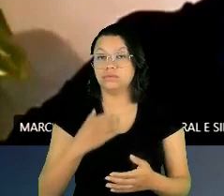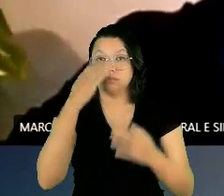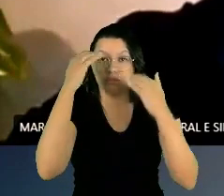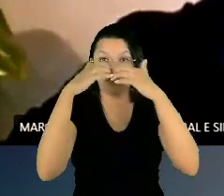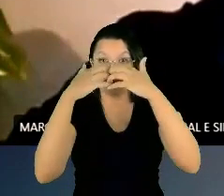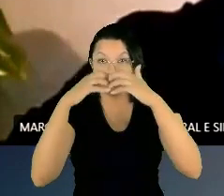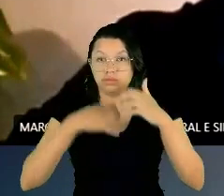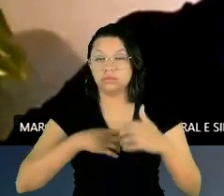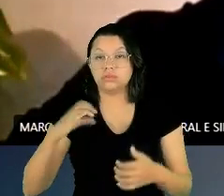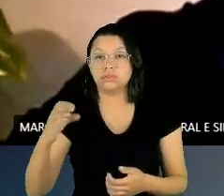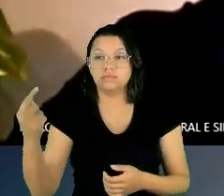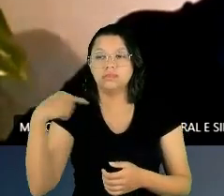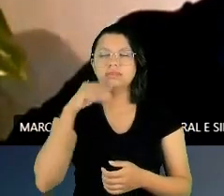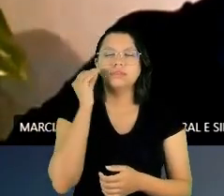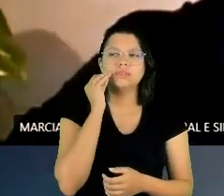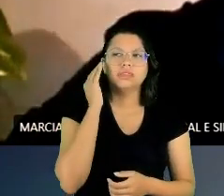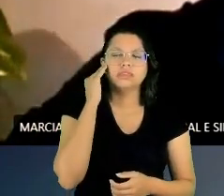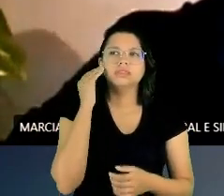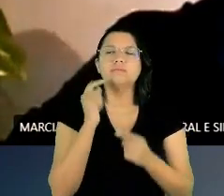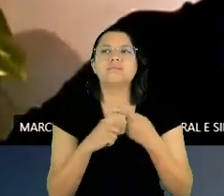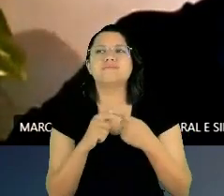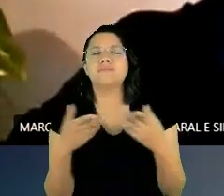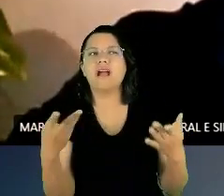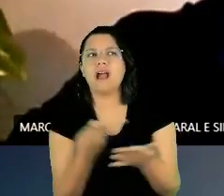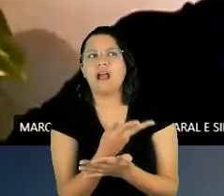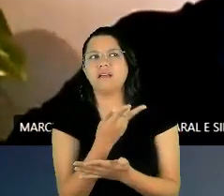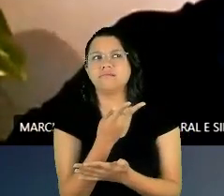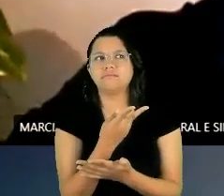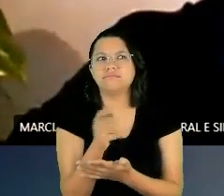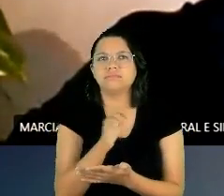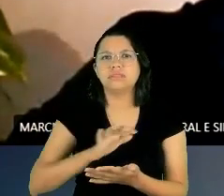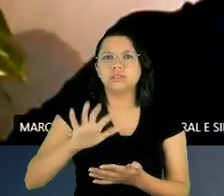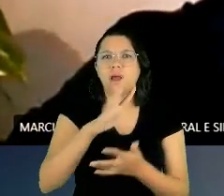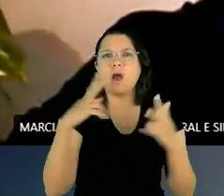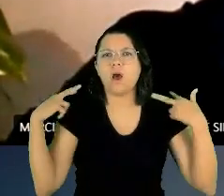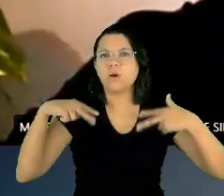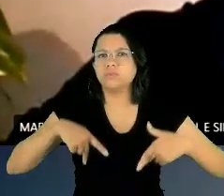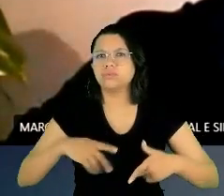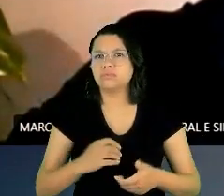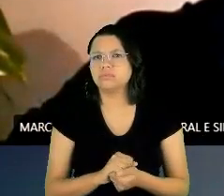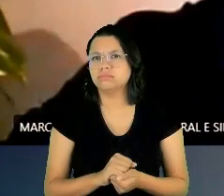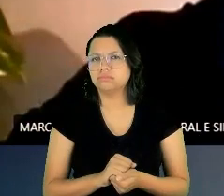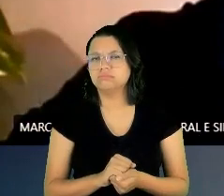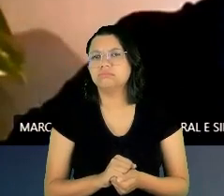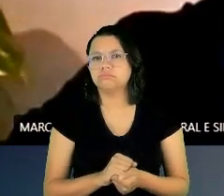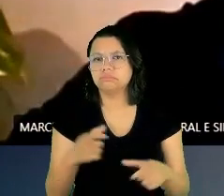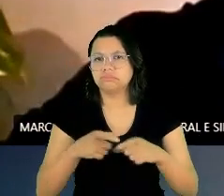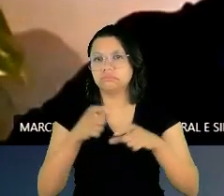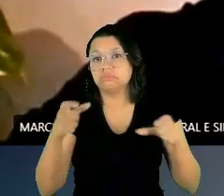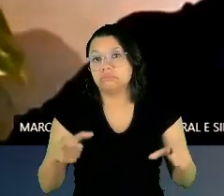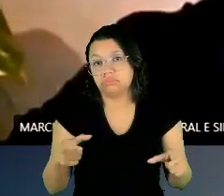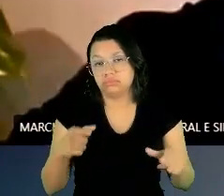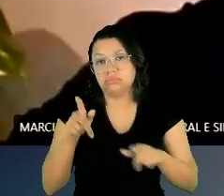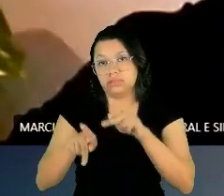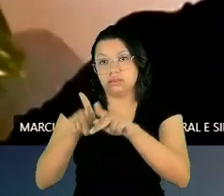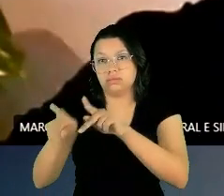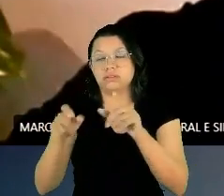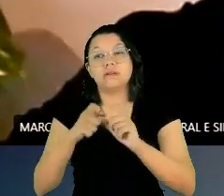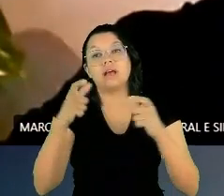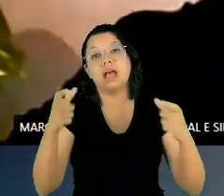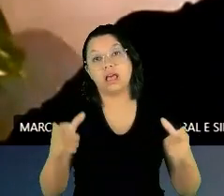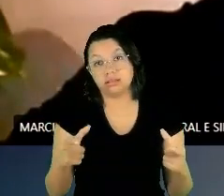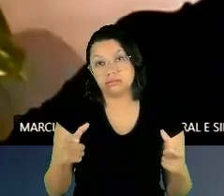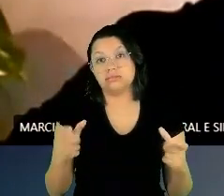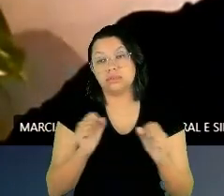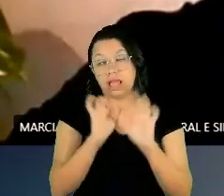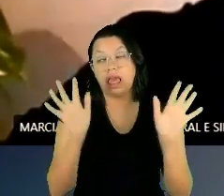comportamentais. Então, a neurociência vai tentar entender o porquê que esse fenômeno acontece em todos os seres humanos, na média da população,